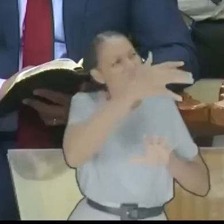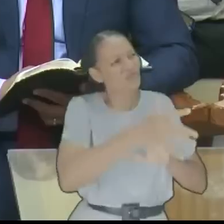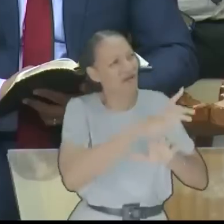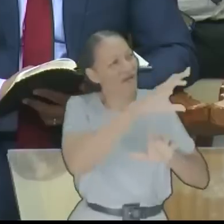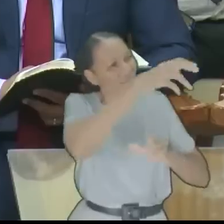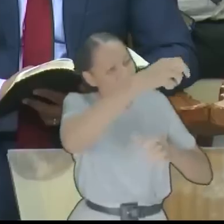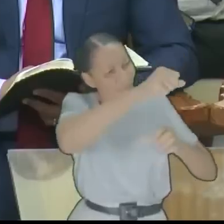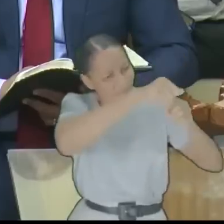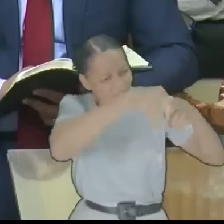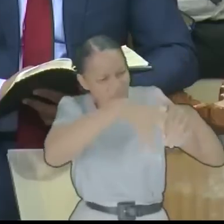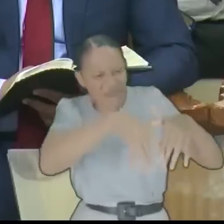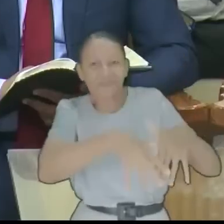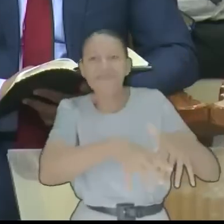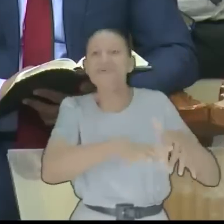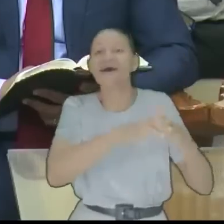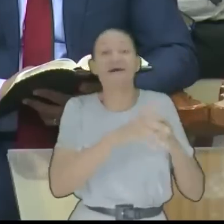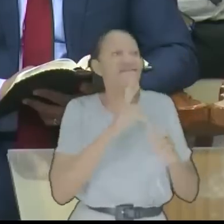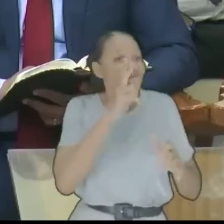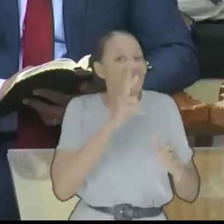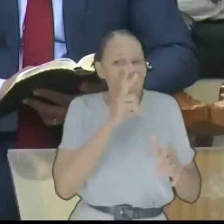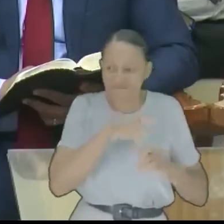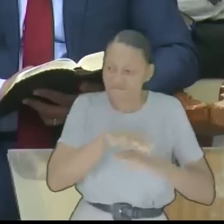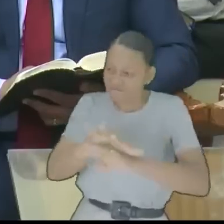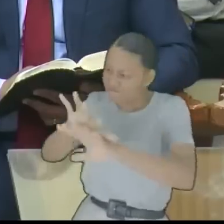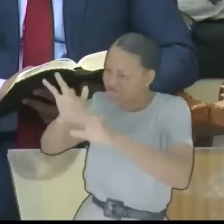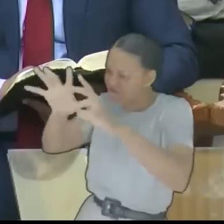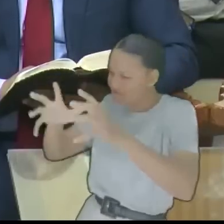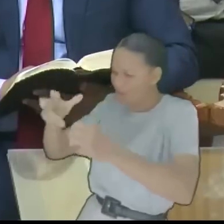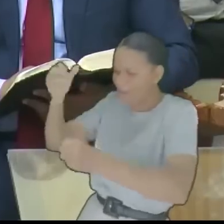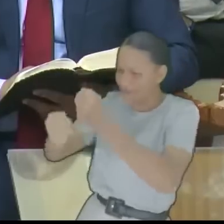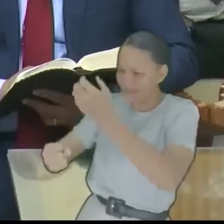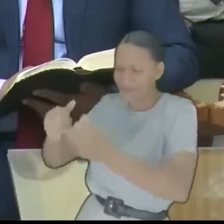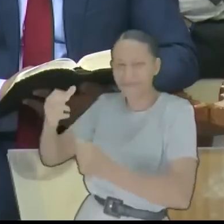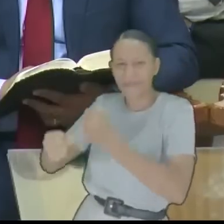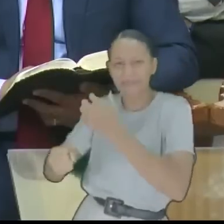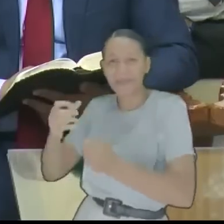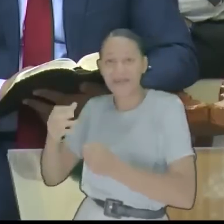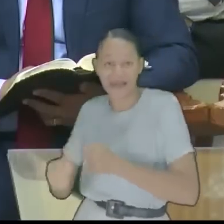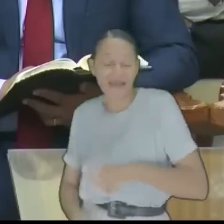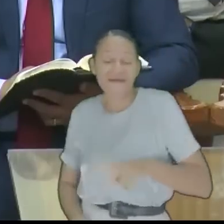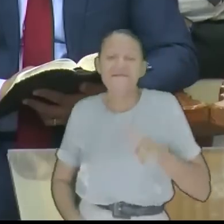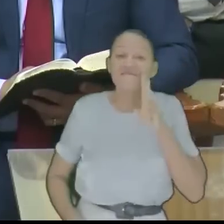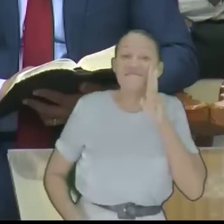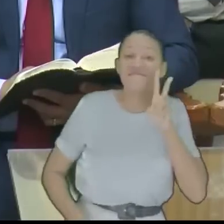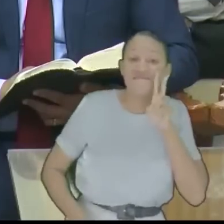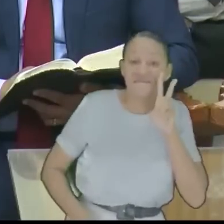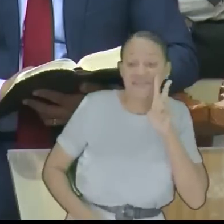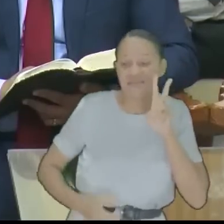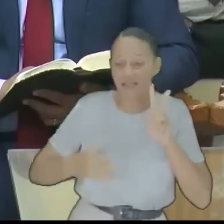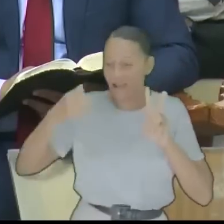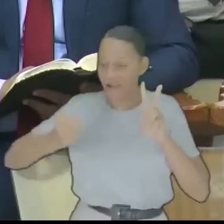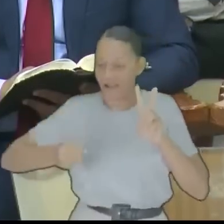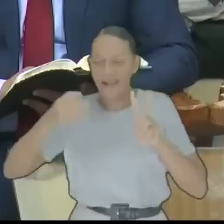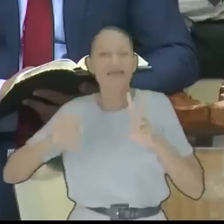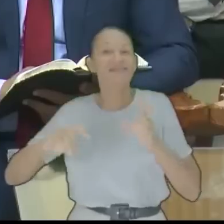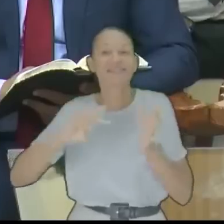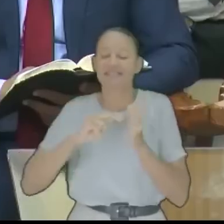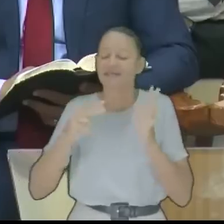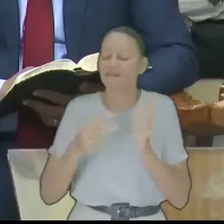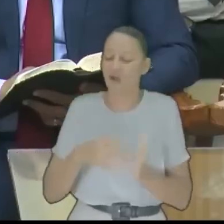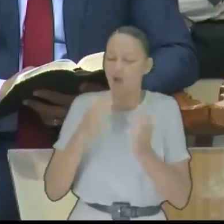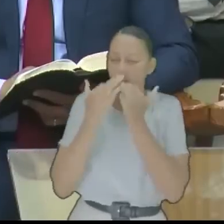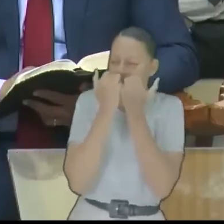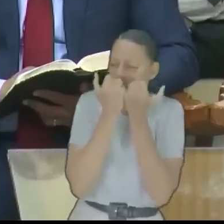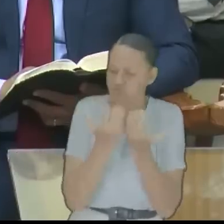e os outeiros manarão leite. Vinho e leite é sinônimo de fartura,